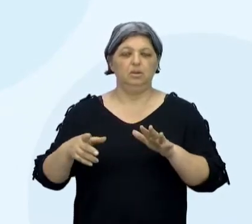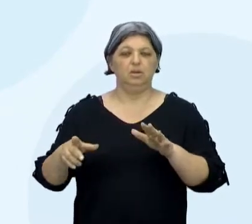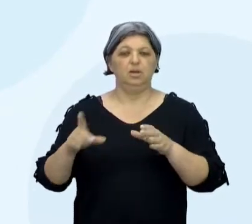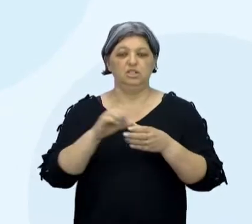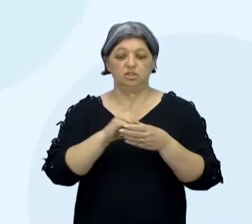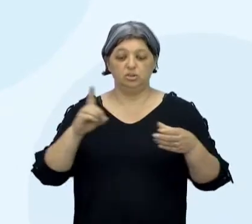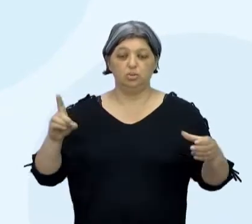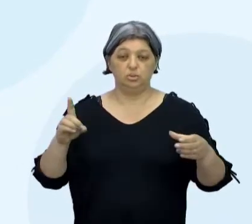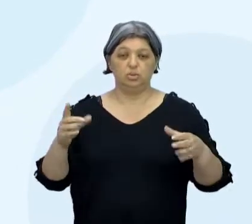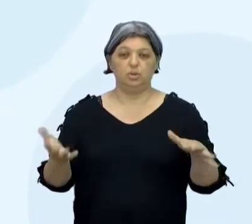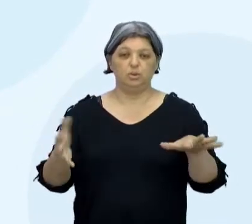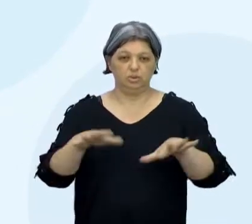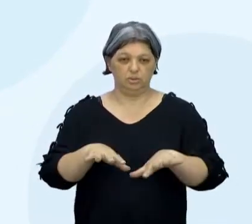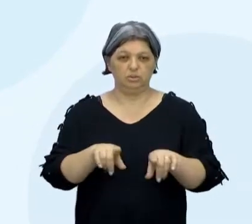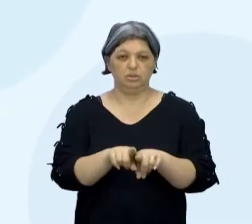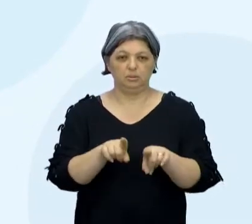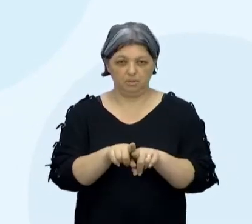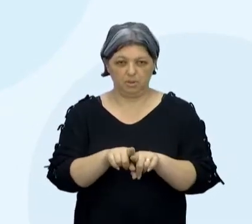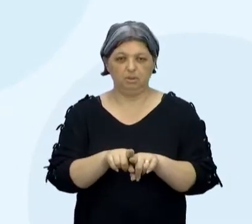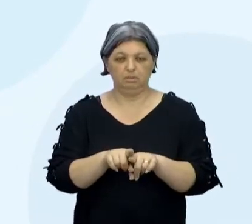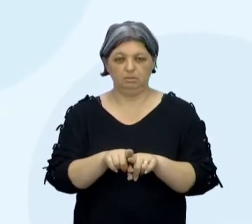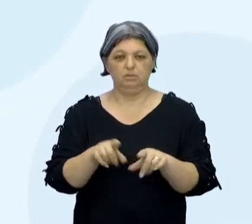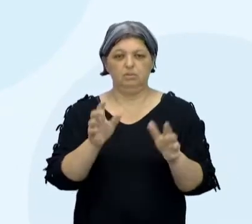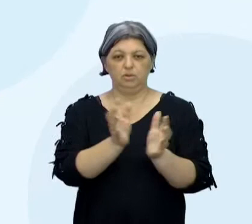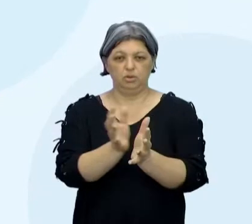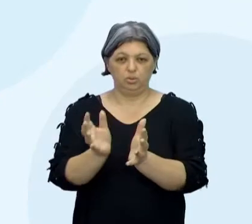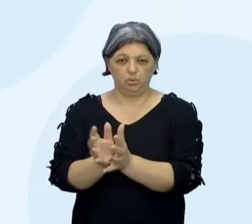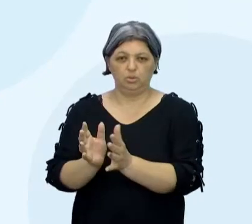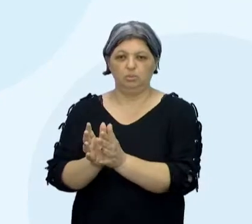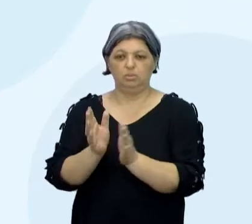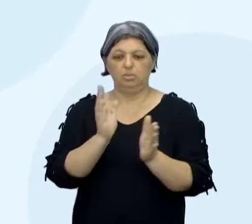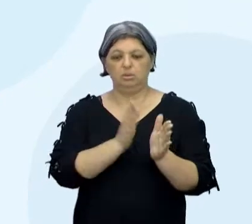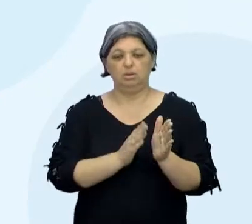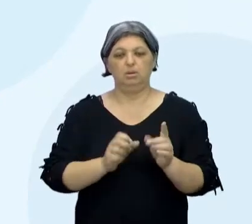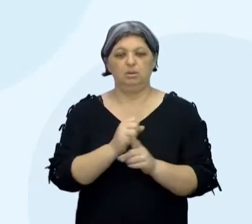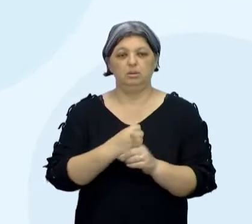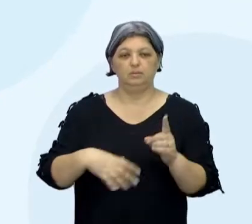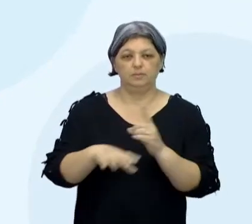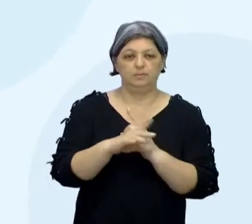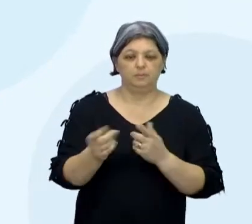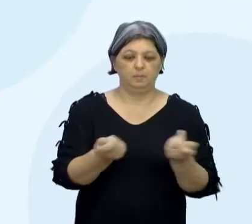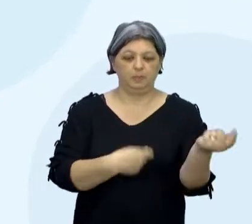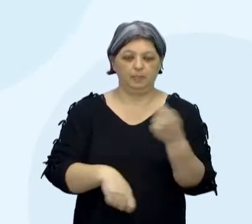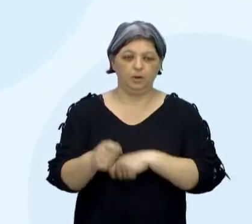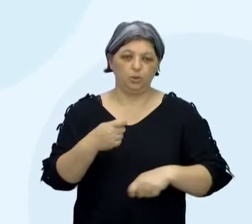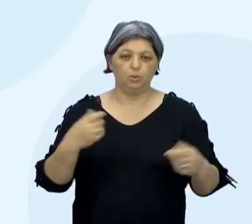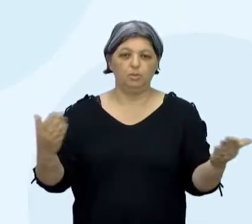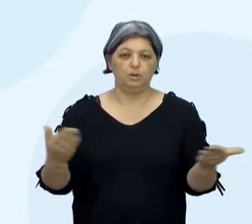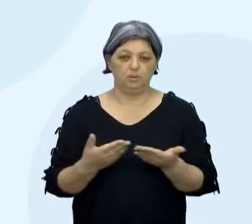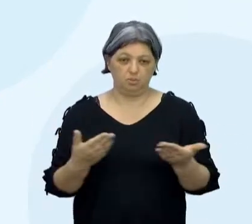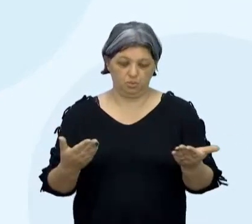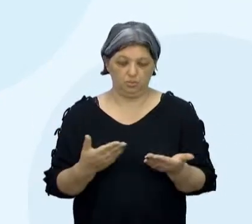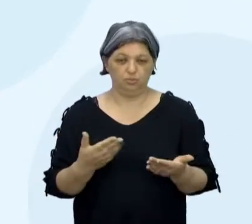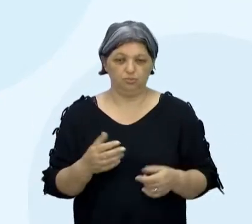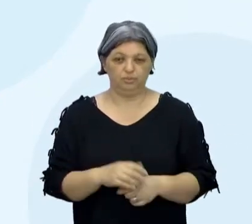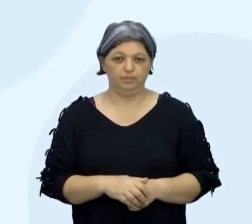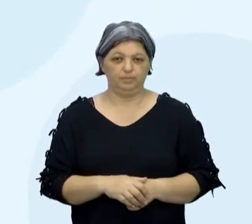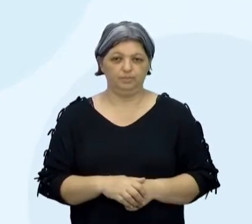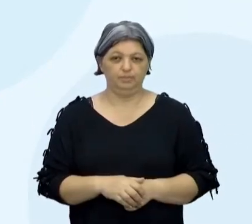precária desses grupos na ordem social e econômica né atual